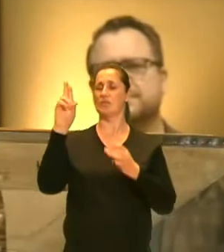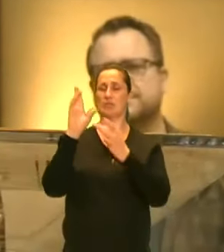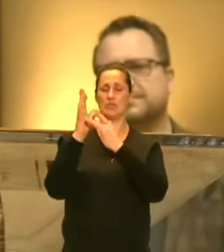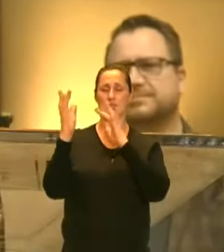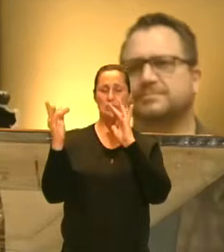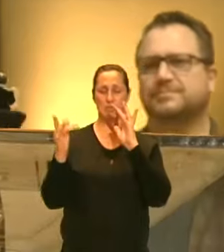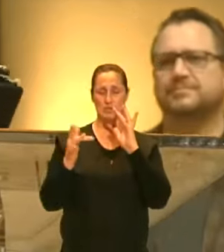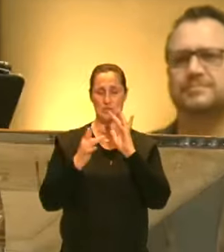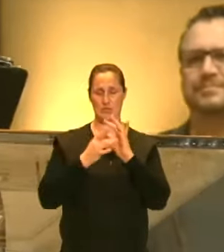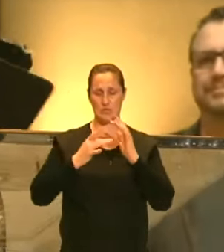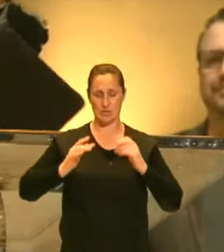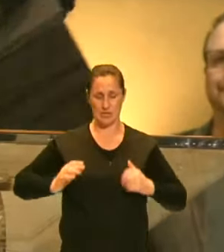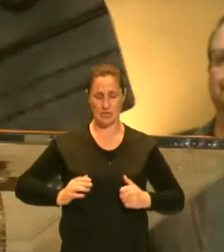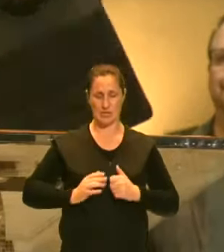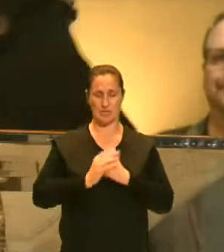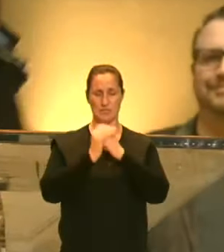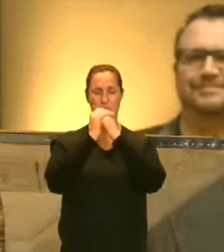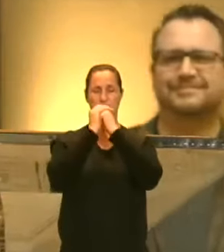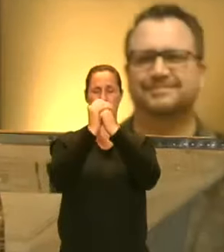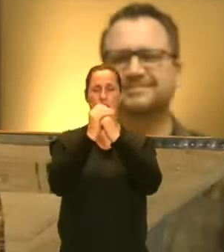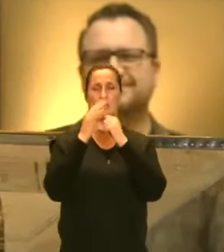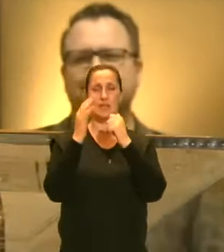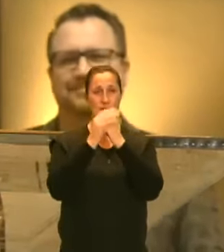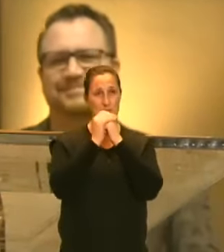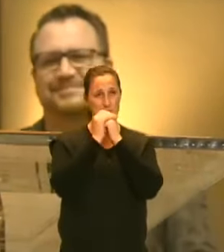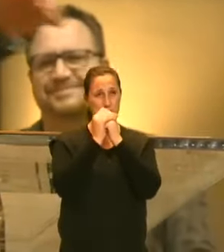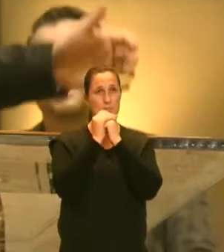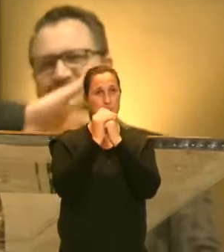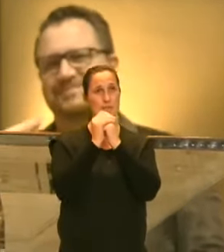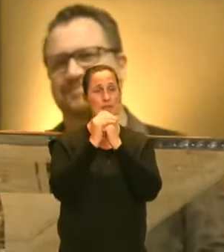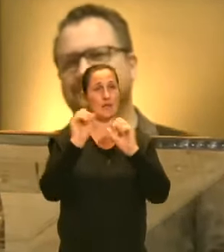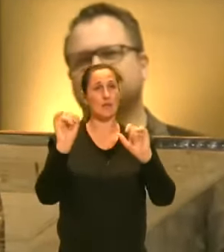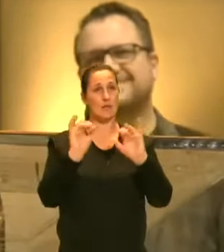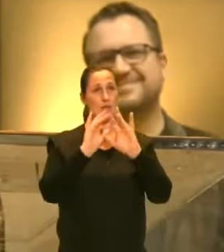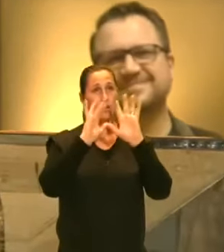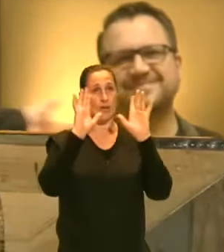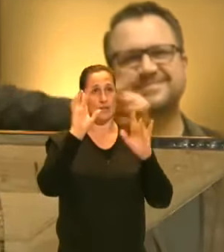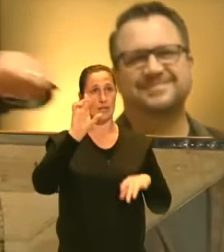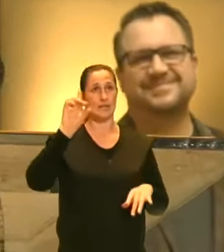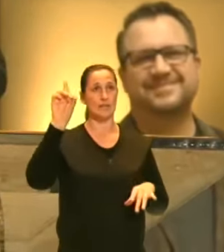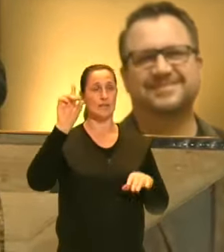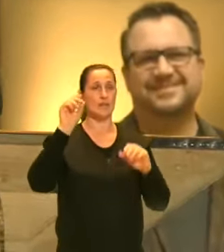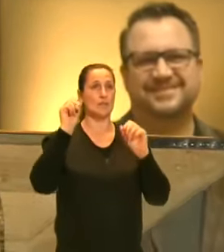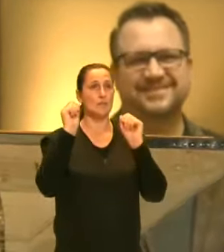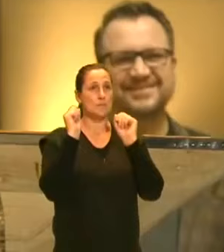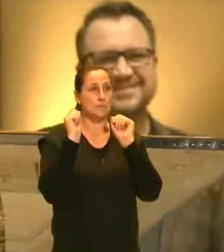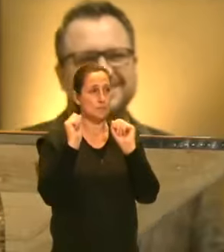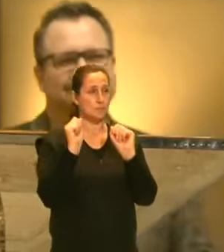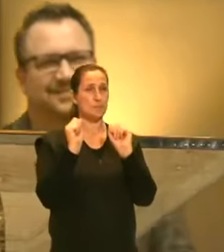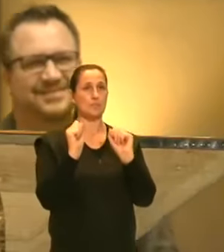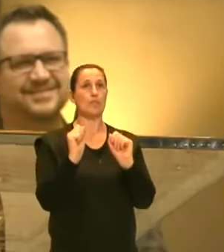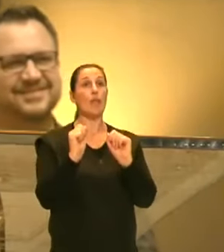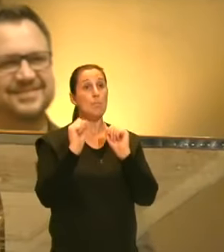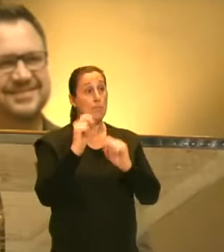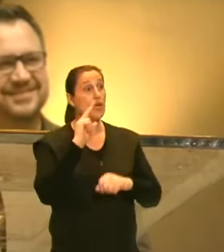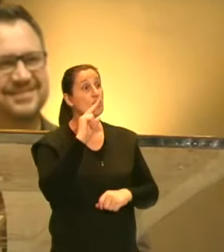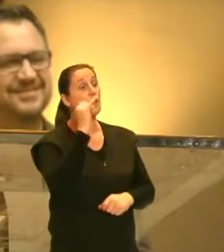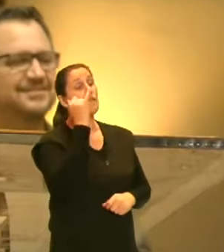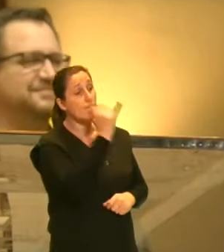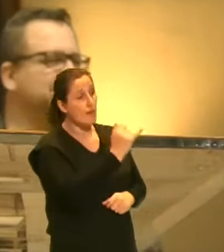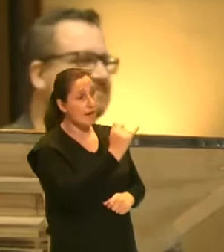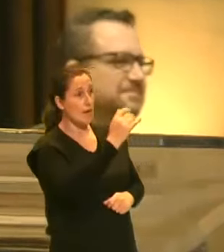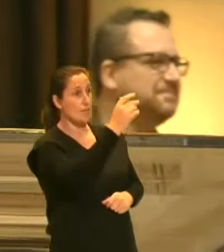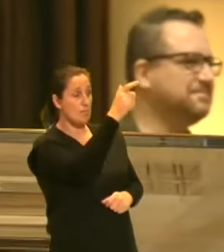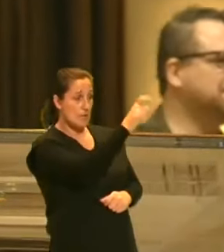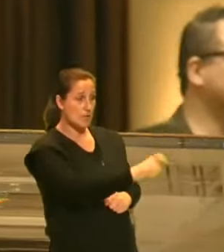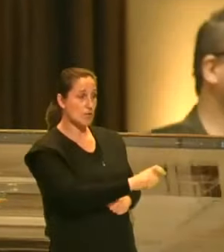Jesus. Amém e amém. Glória a Deus. Você pode virar para a pessoa que está do teu lado e dizer: eleve os